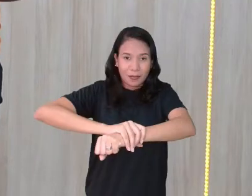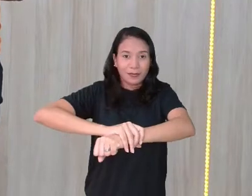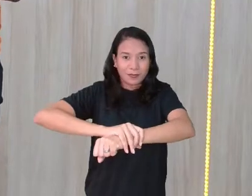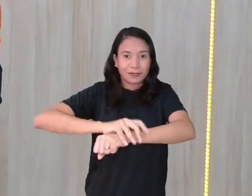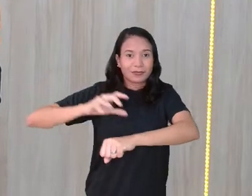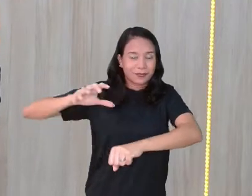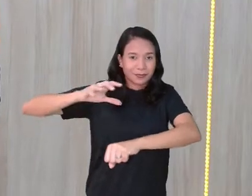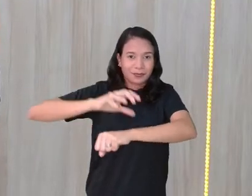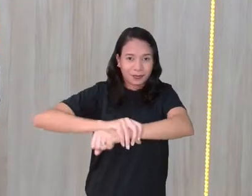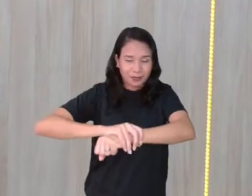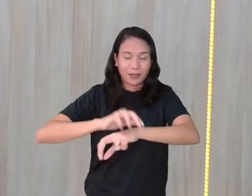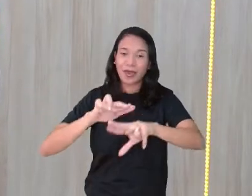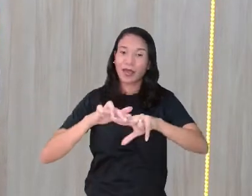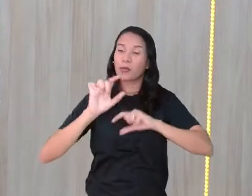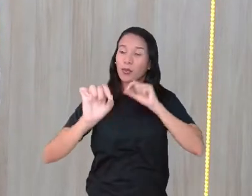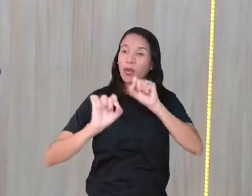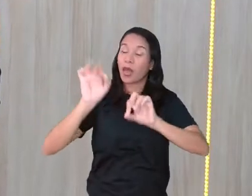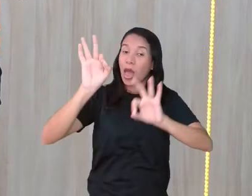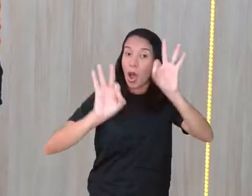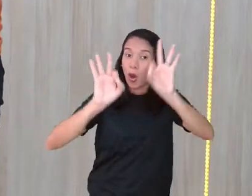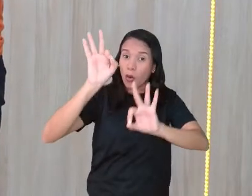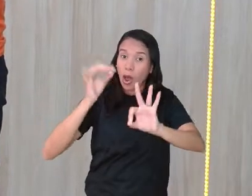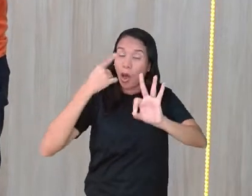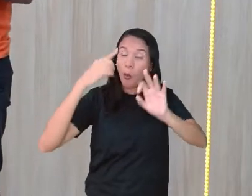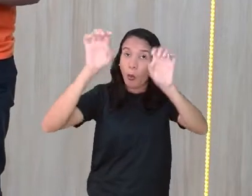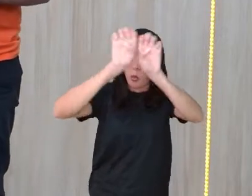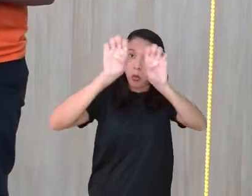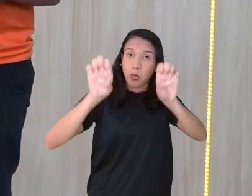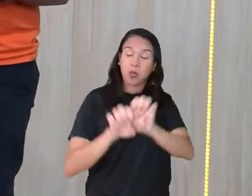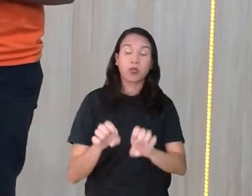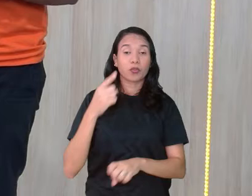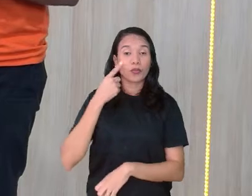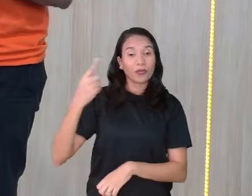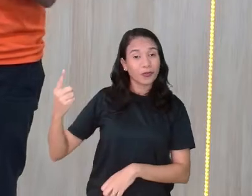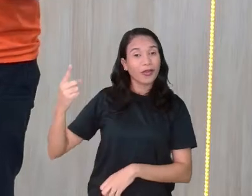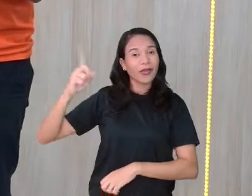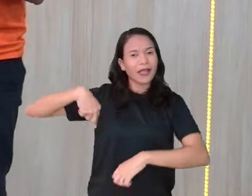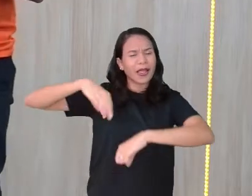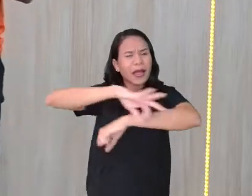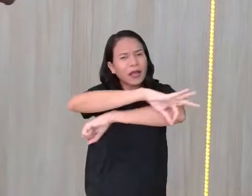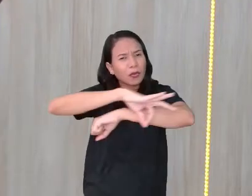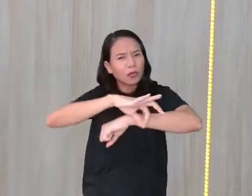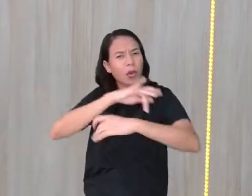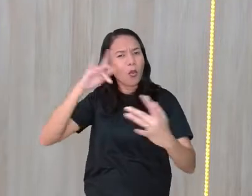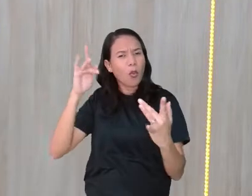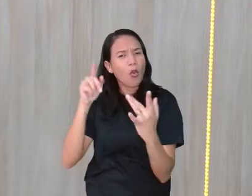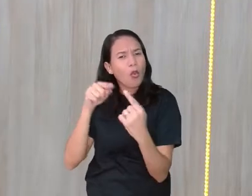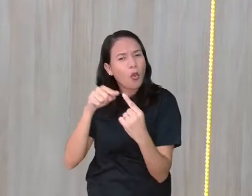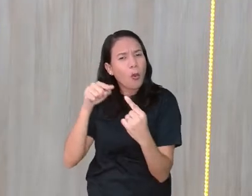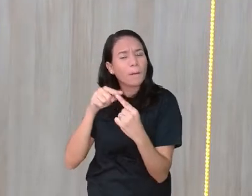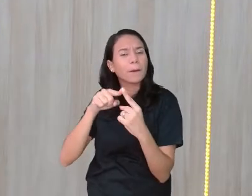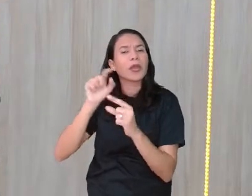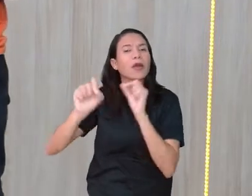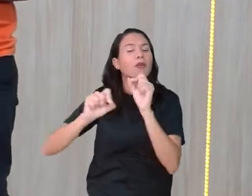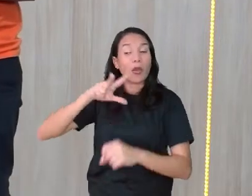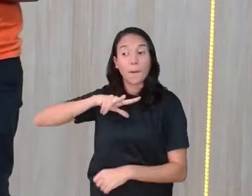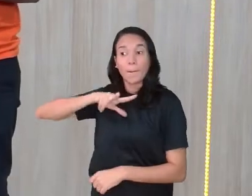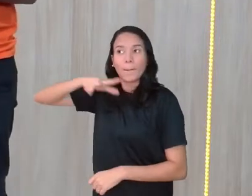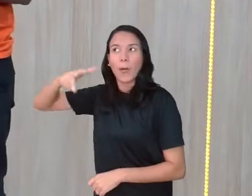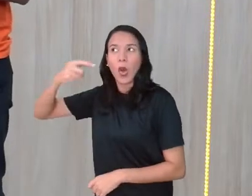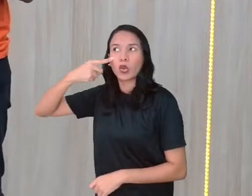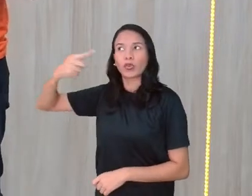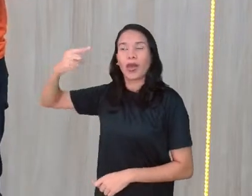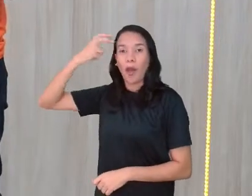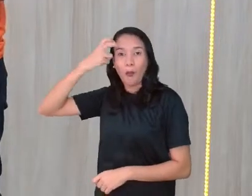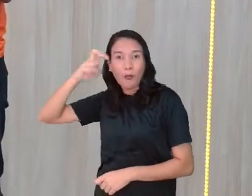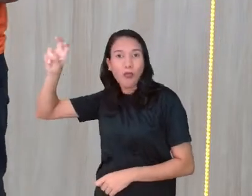né? Então, essa organização, essa estrutura arquitetônica, ela está relacionada à cultura portuguesa, né?